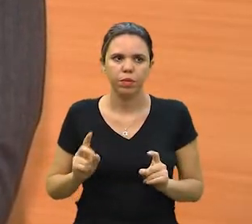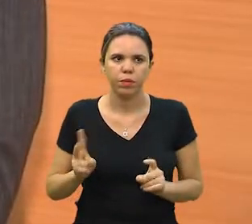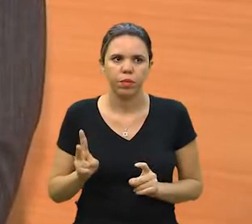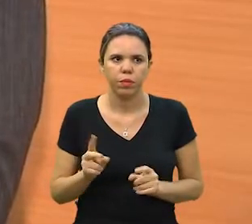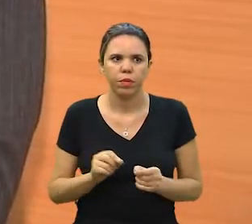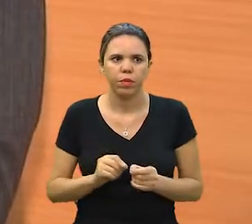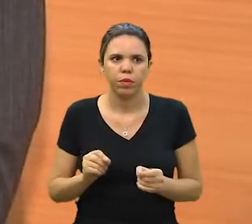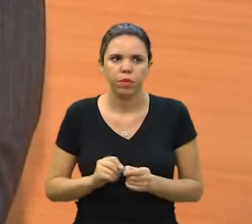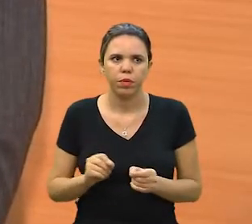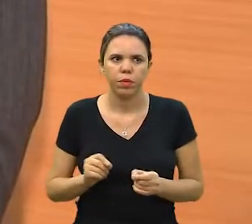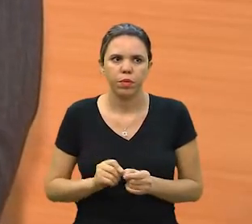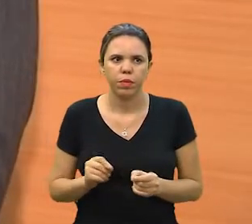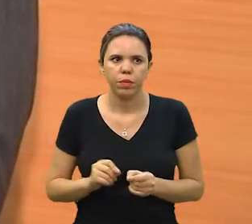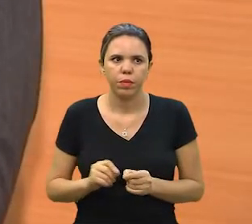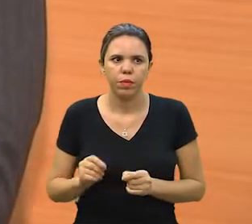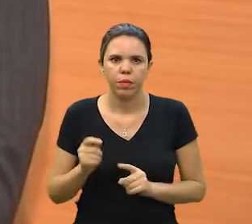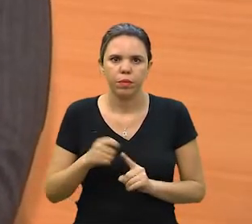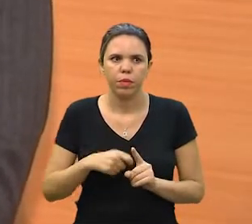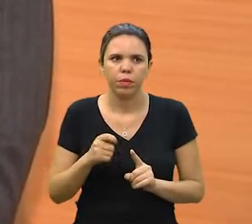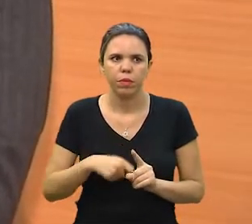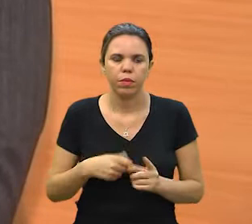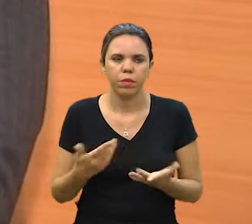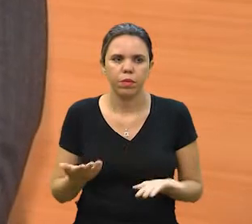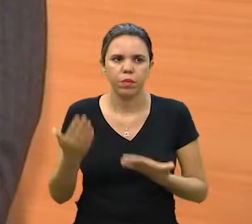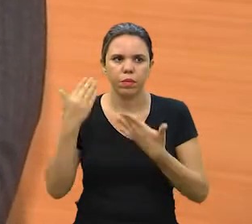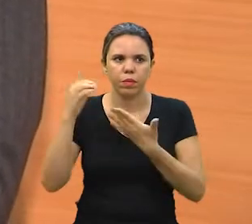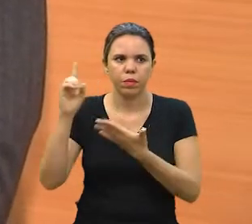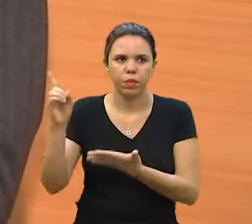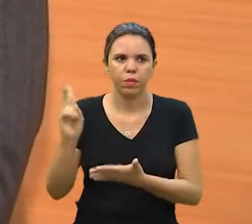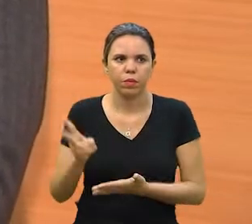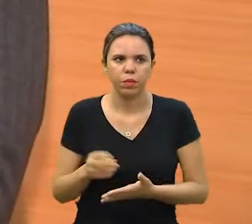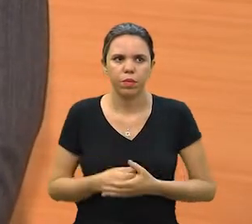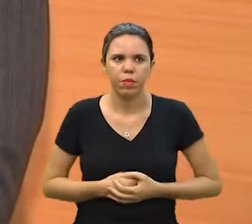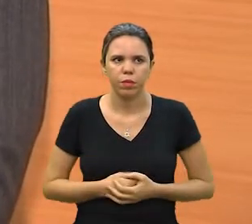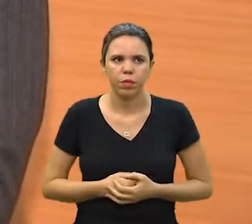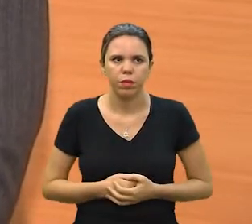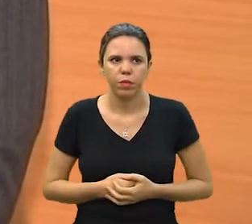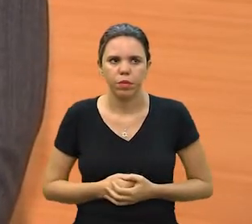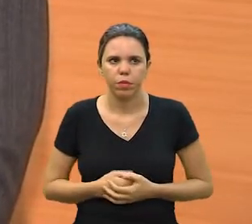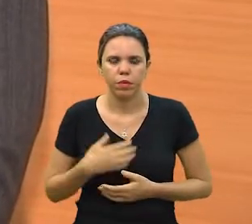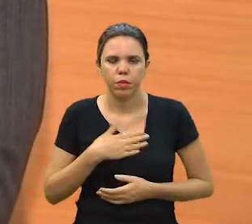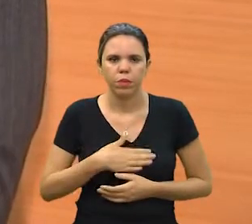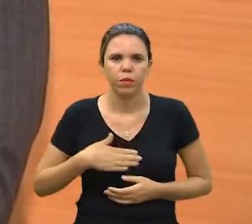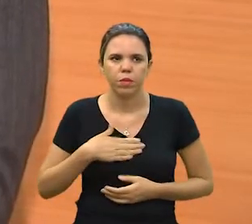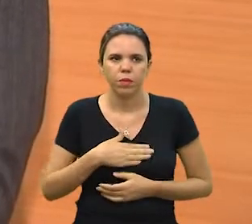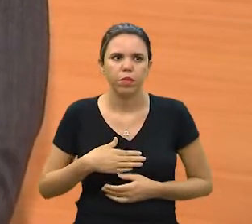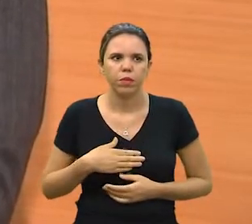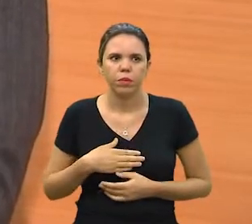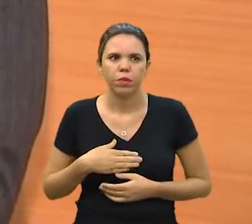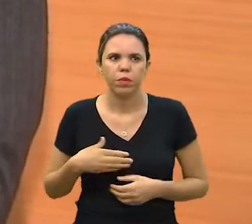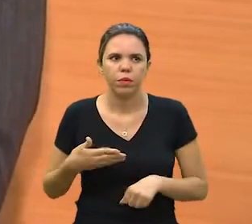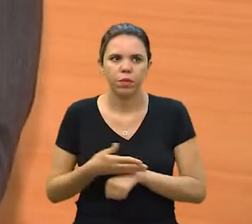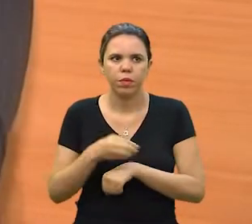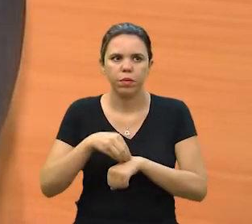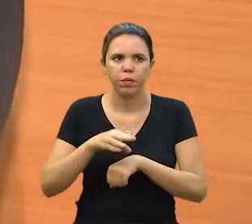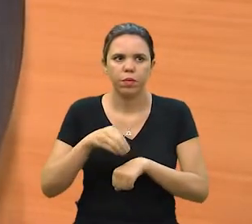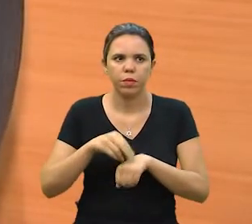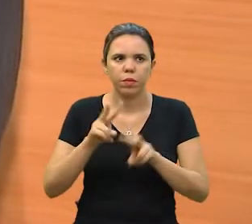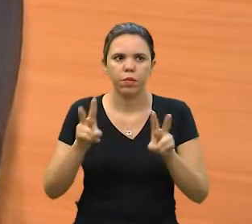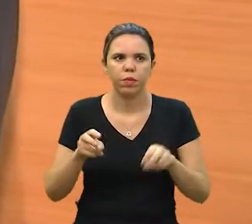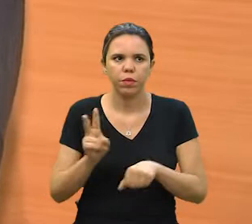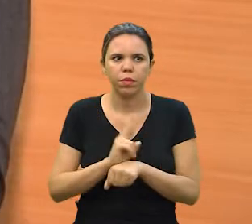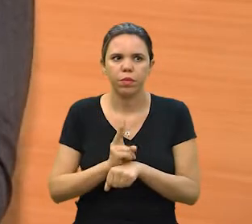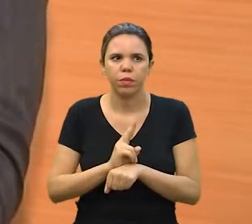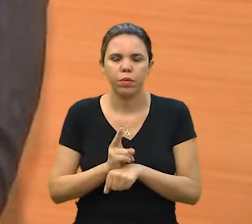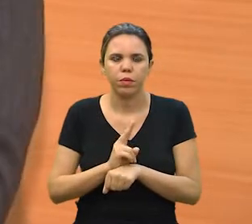reunião, né, a gente sempre faz uma por mês. E graças a Deus tem sido algo muito prazeroso, porque a gente tem trazido